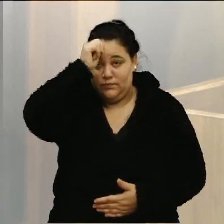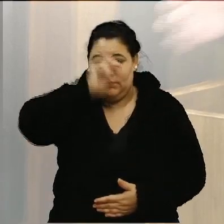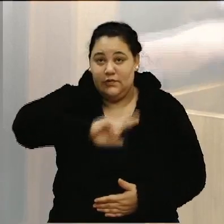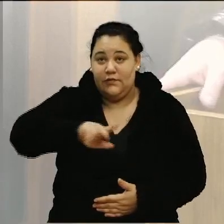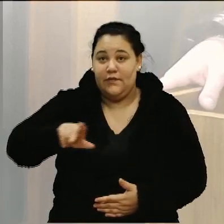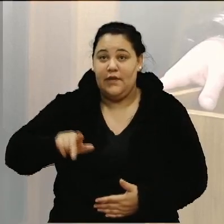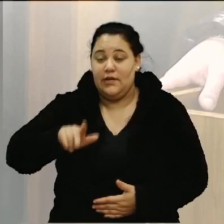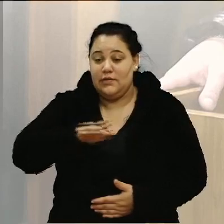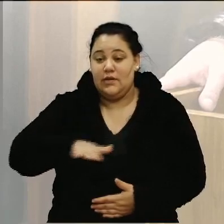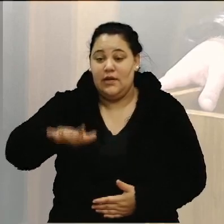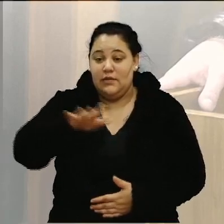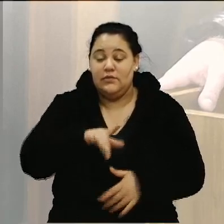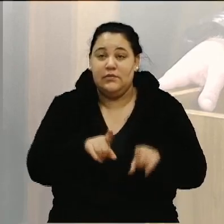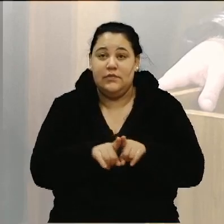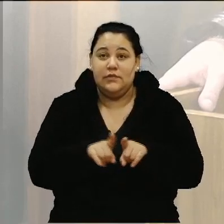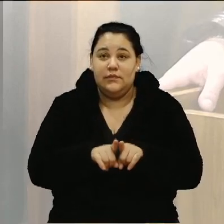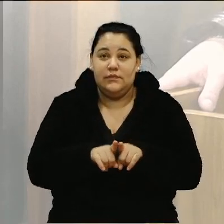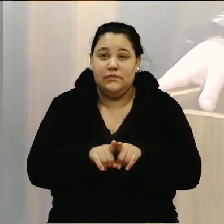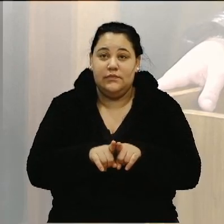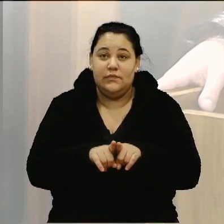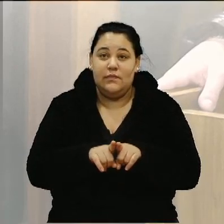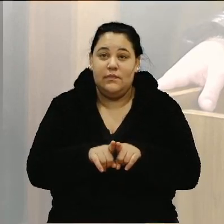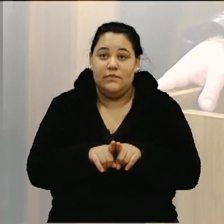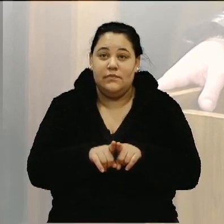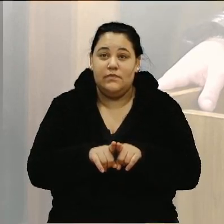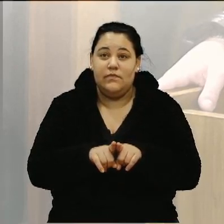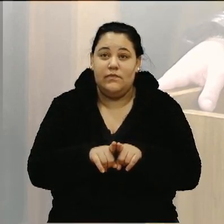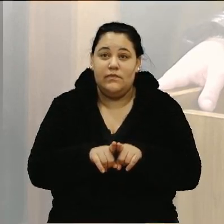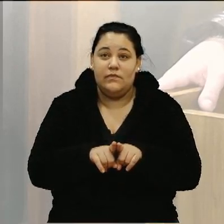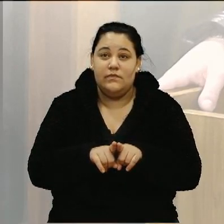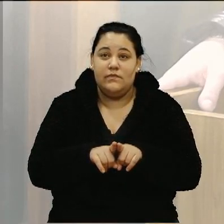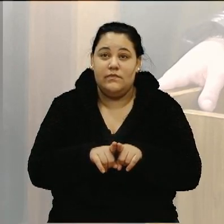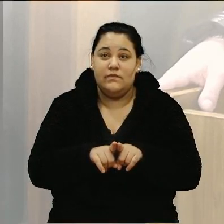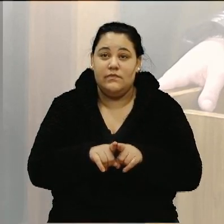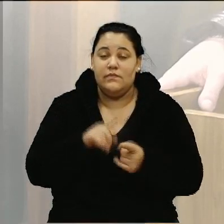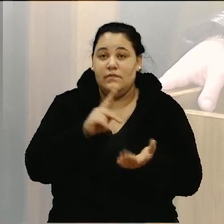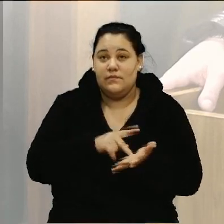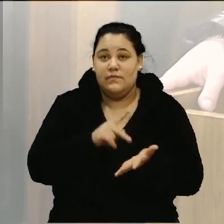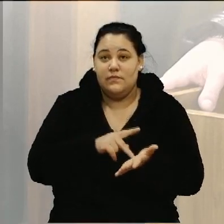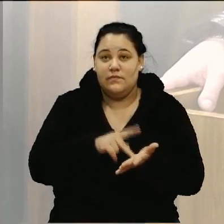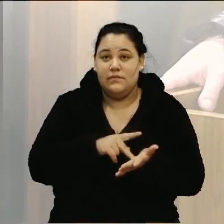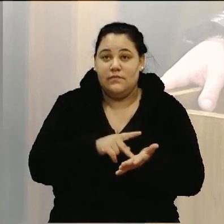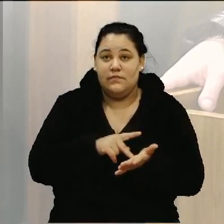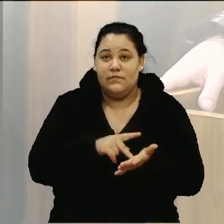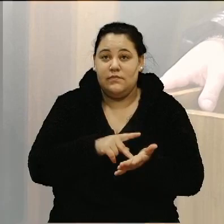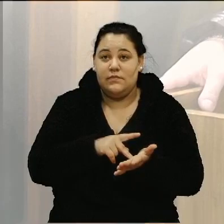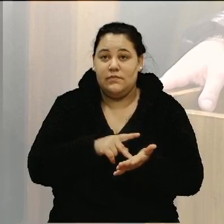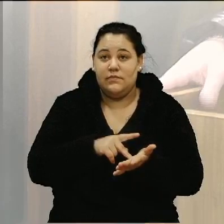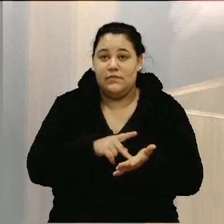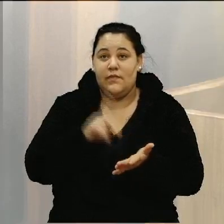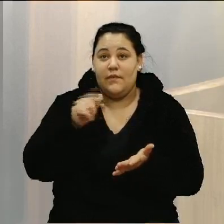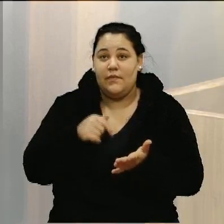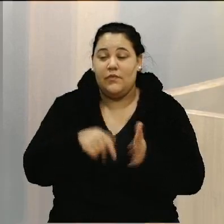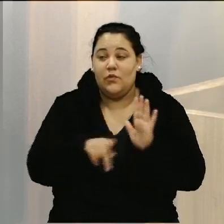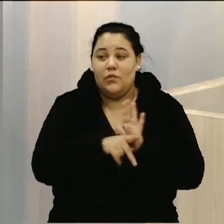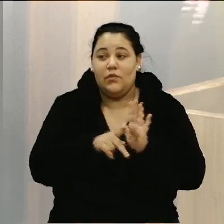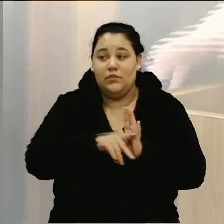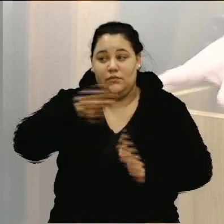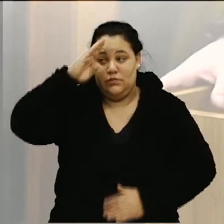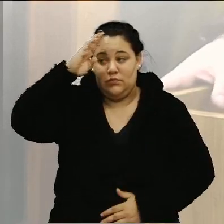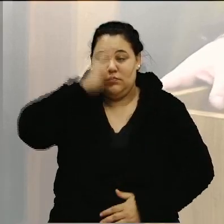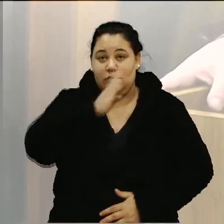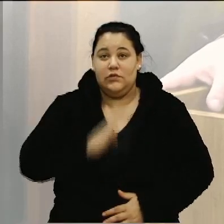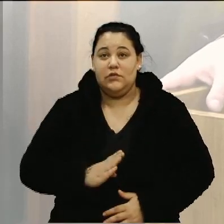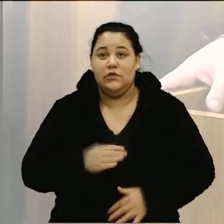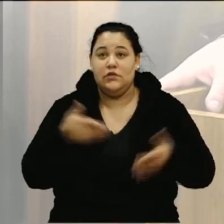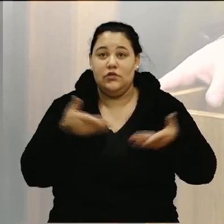diversas áreas, que foram e na verdade são reservistas do Exército Brasileiro e que hoje são